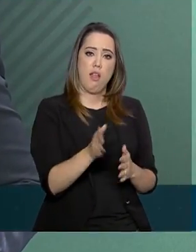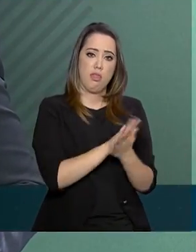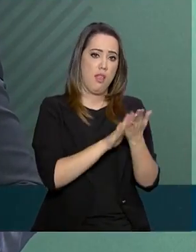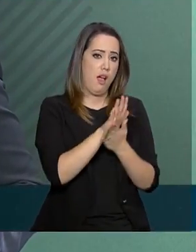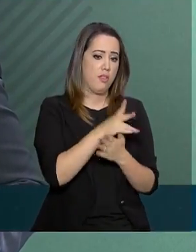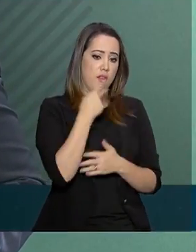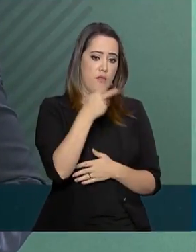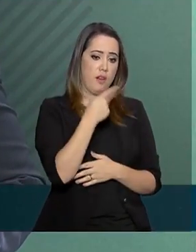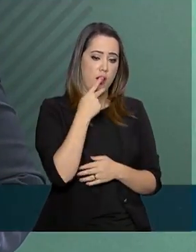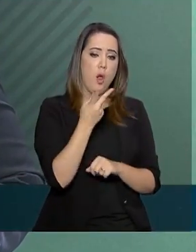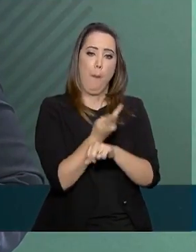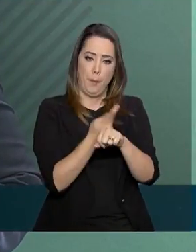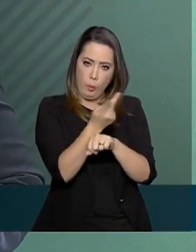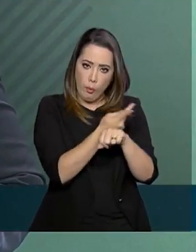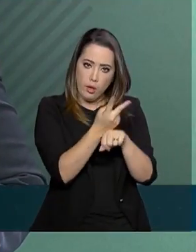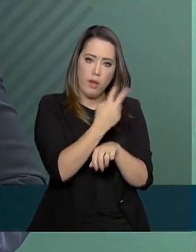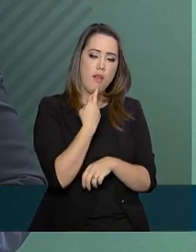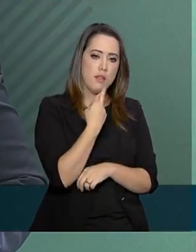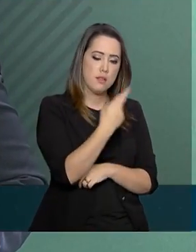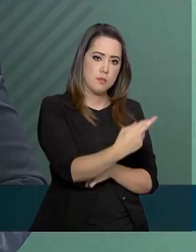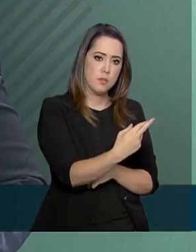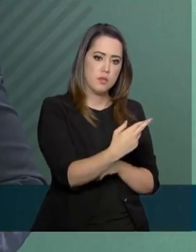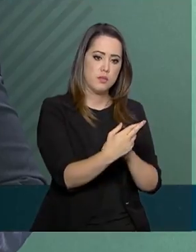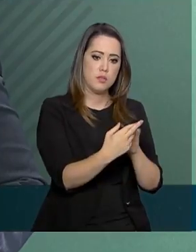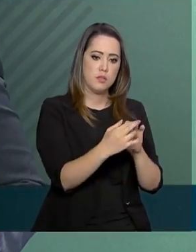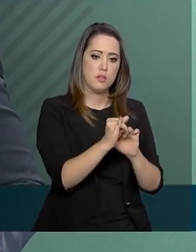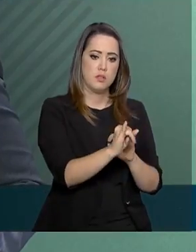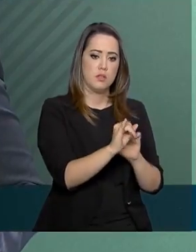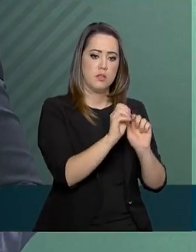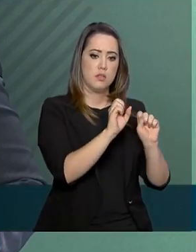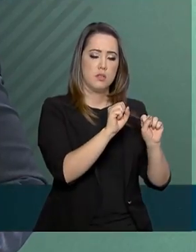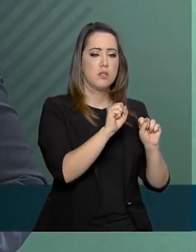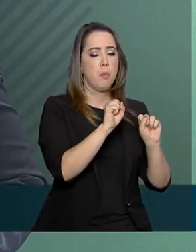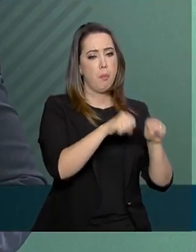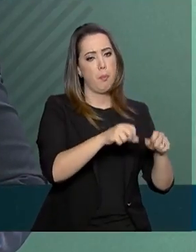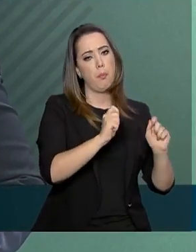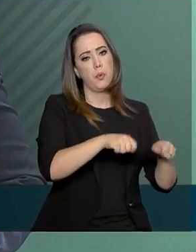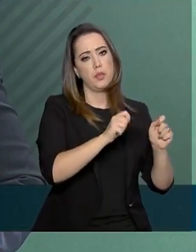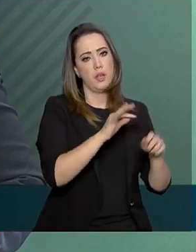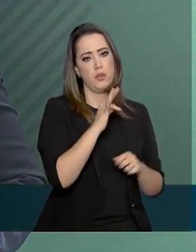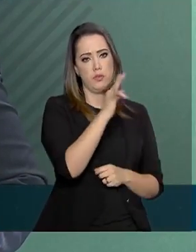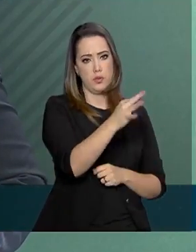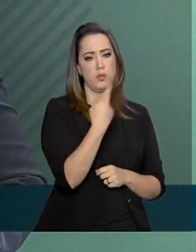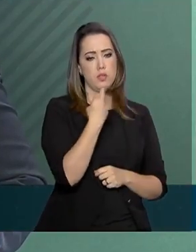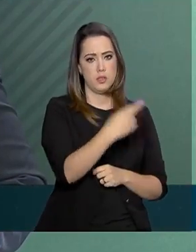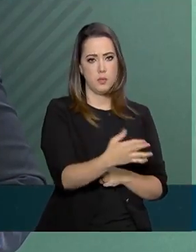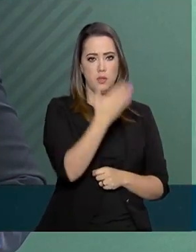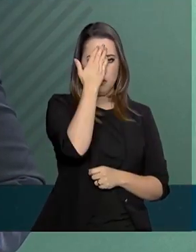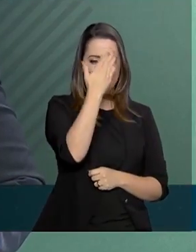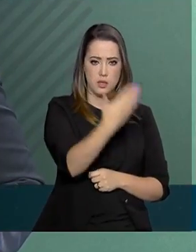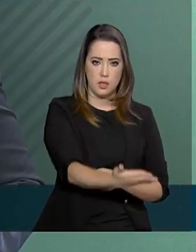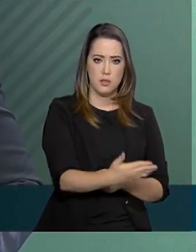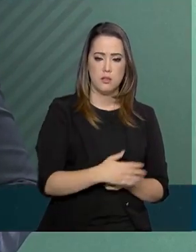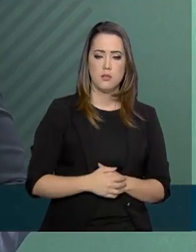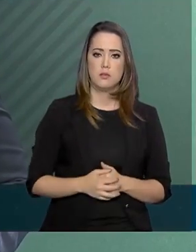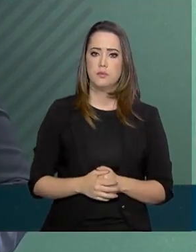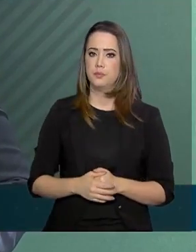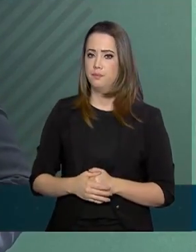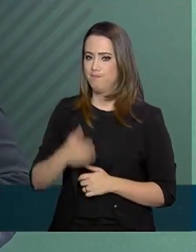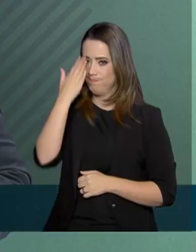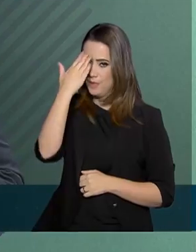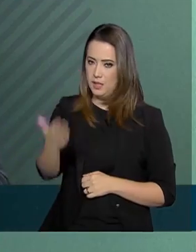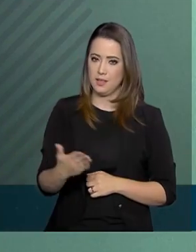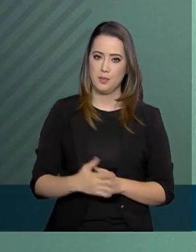comentários buscarei as informações se o senhor goiás do brasil e anteriormente 9 horas e agradeço aquilo que for necessário obrigado